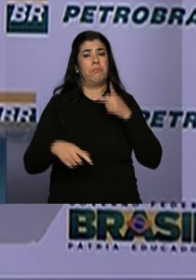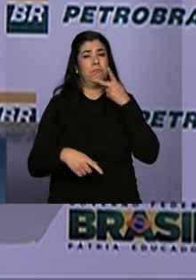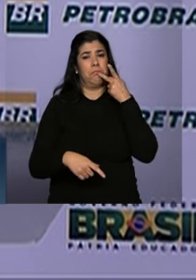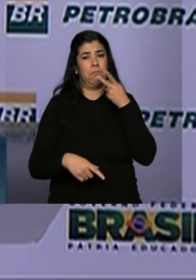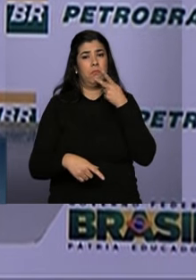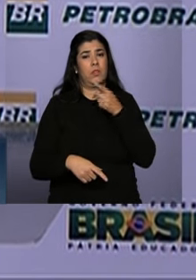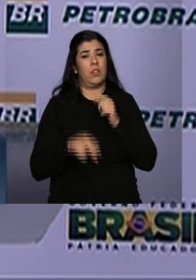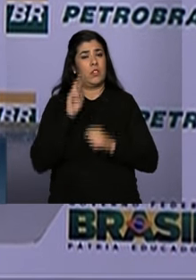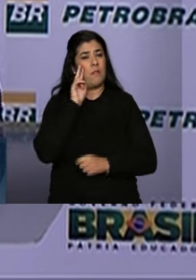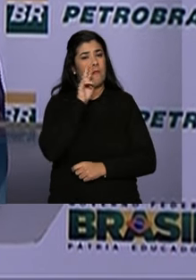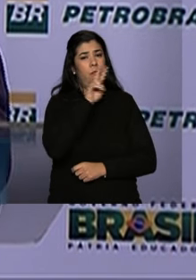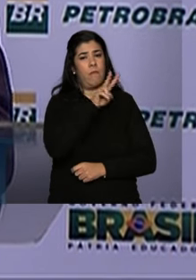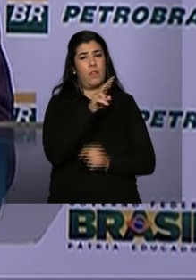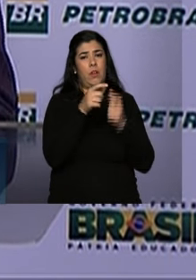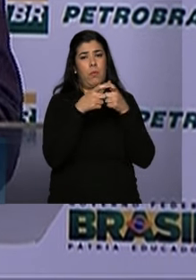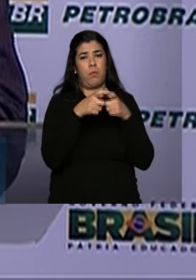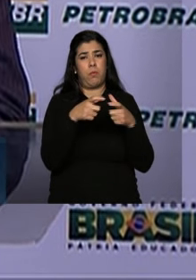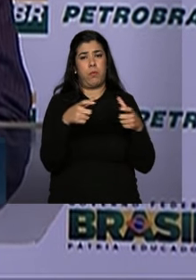essa visão